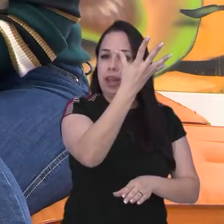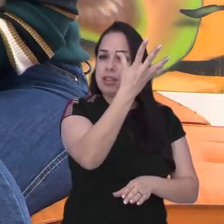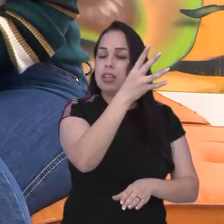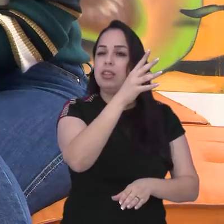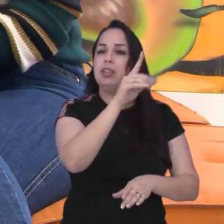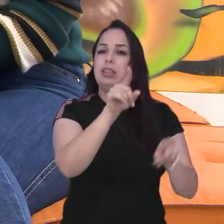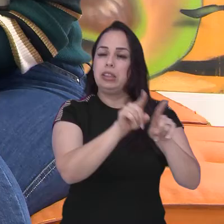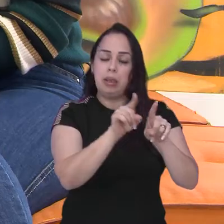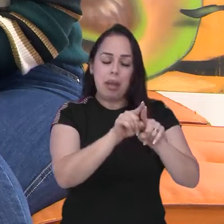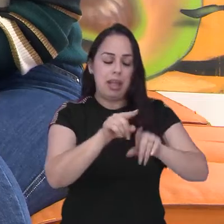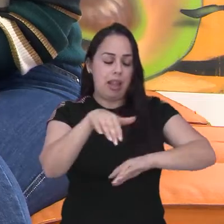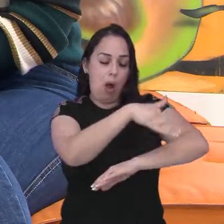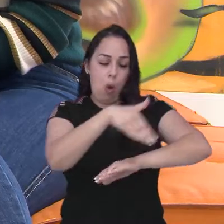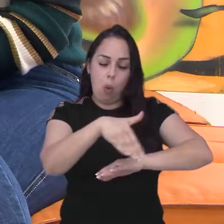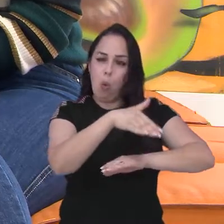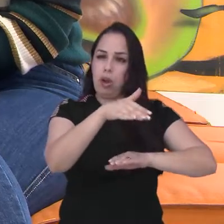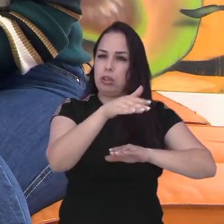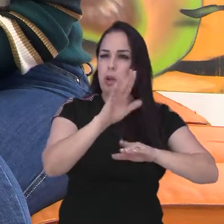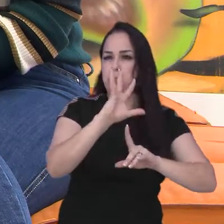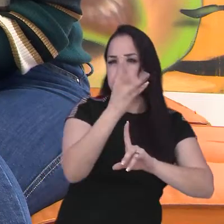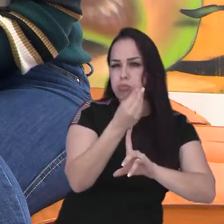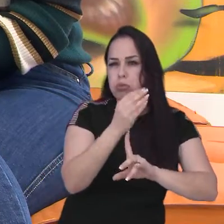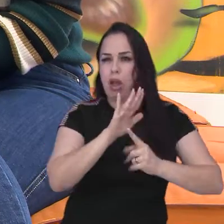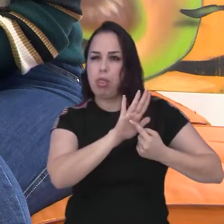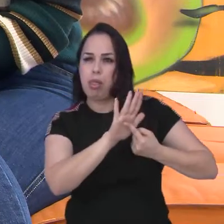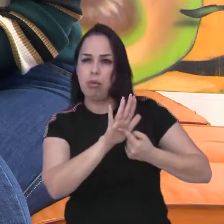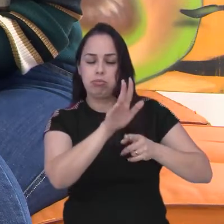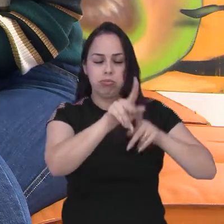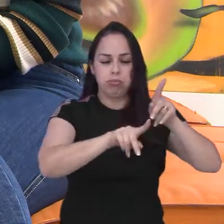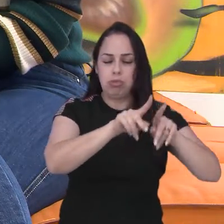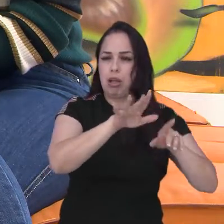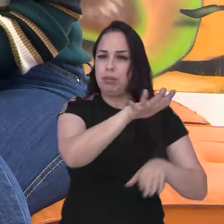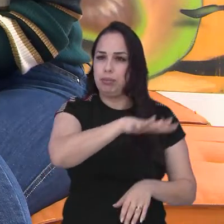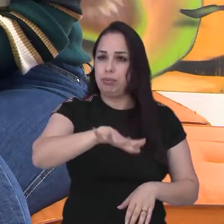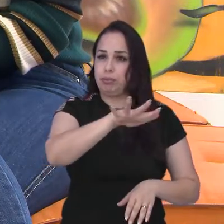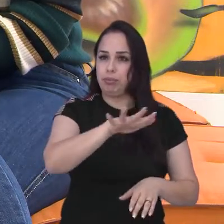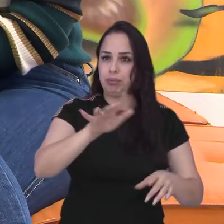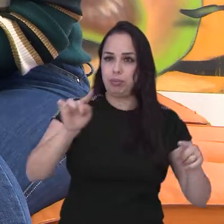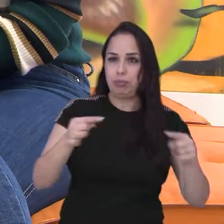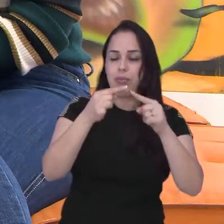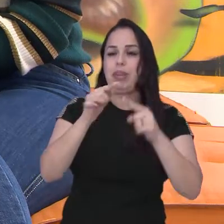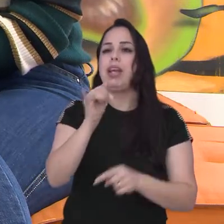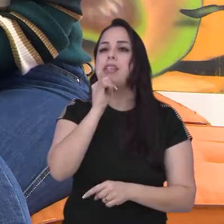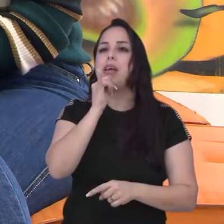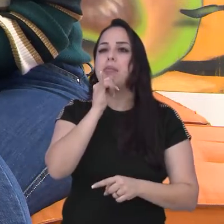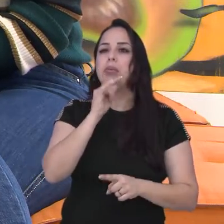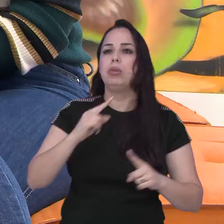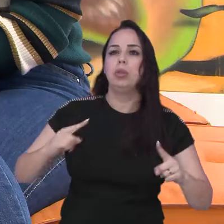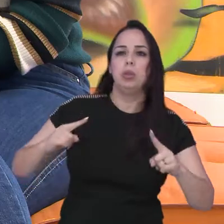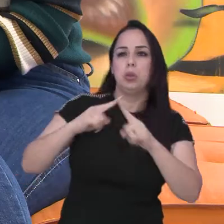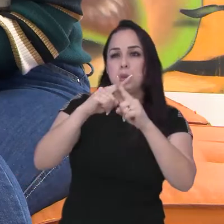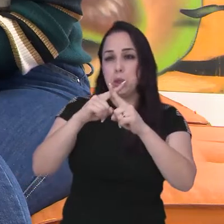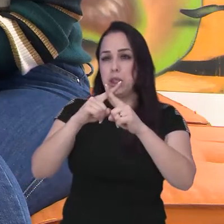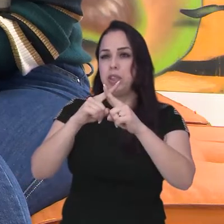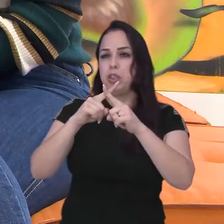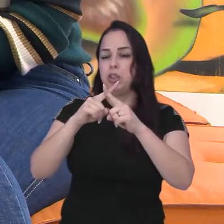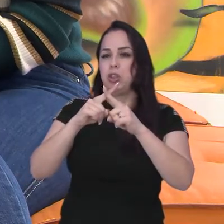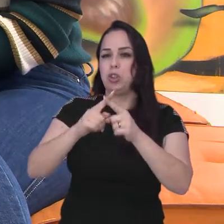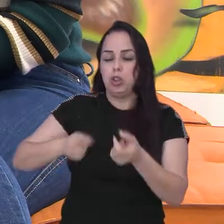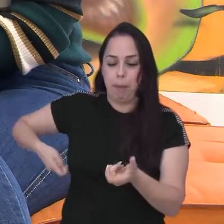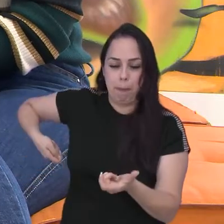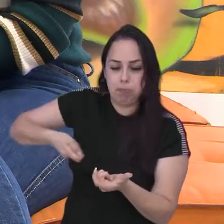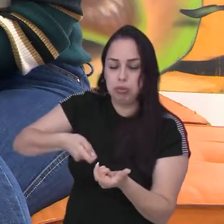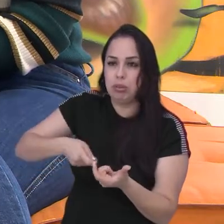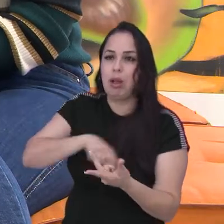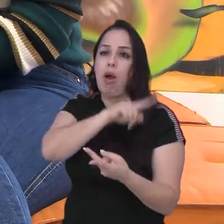com arte urbana. Então, a gente vai lá na cultura de periferia, então a gente vai falar desde um festival, pra você ter uma ideia, que pode ter um torneio de bilhar, um carrinho de rolemã,